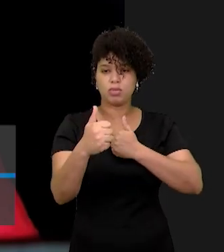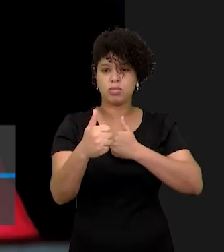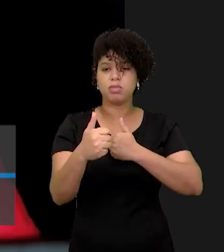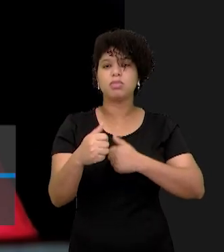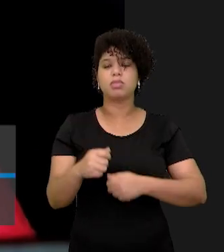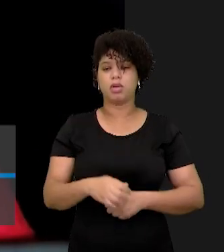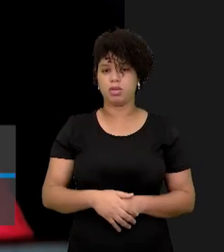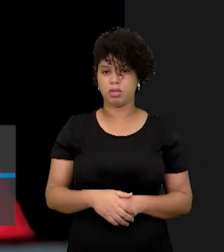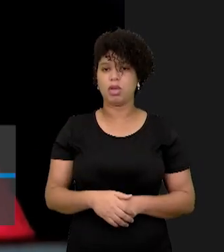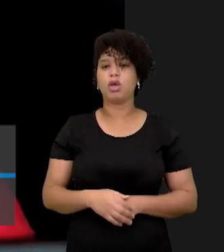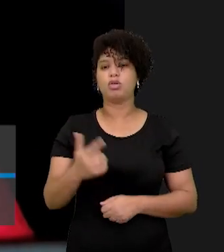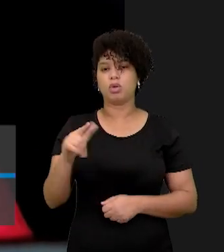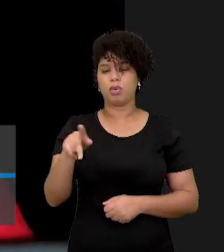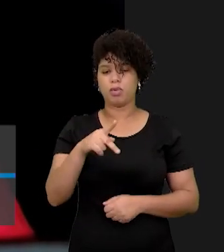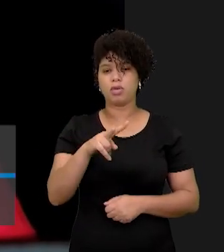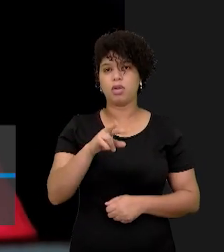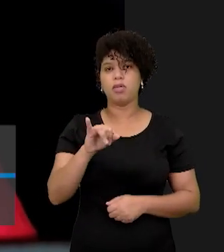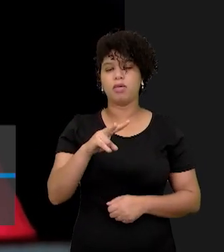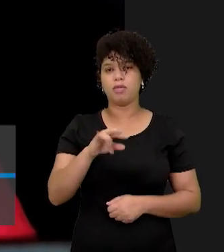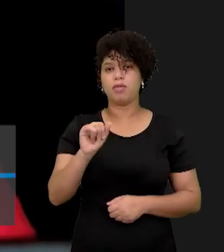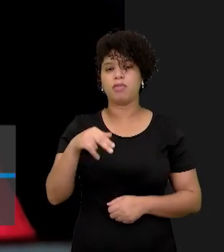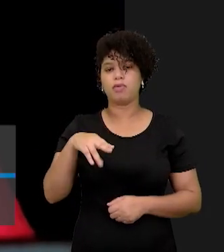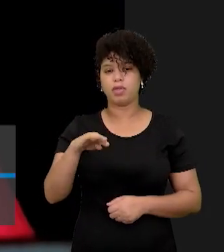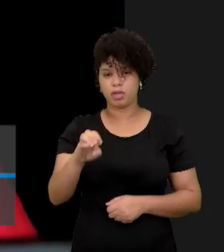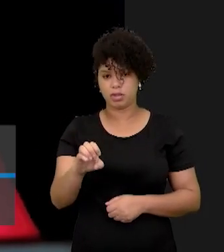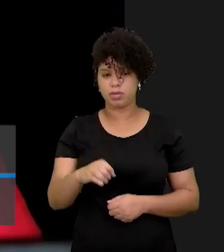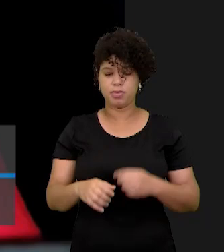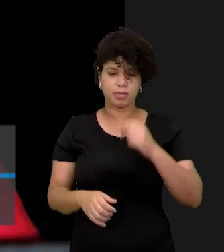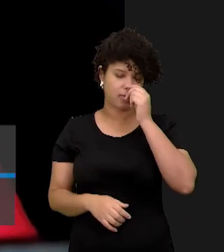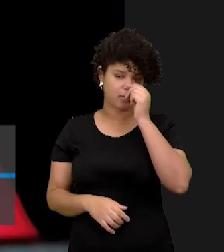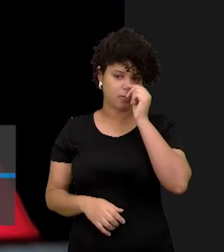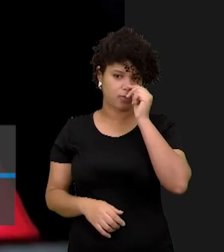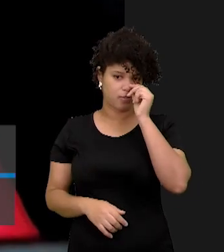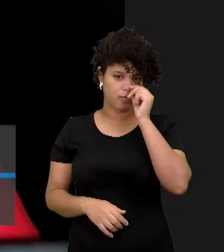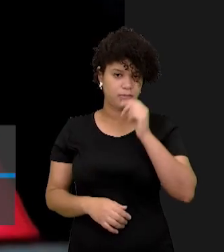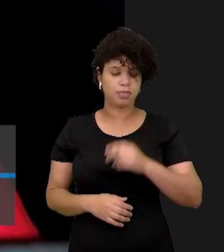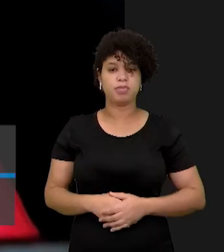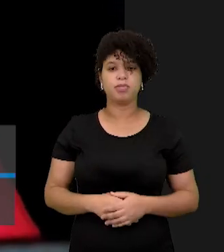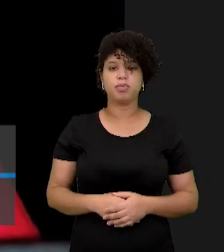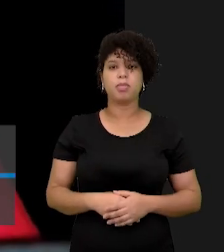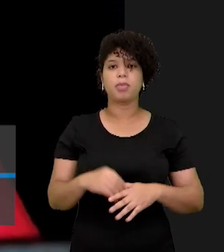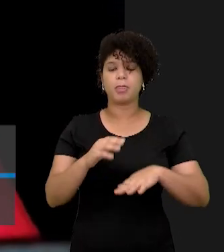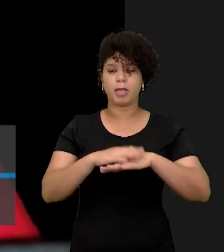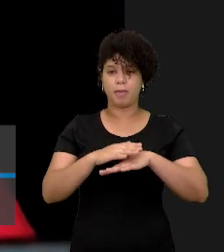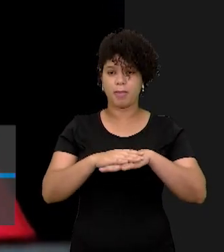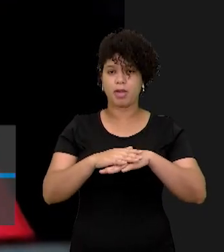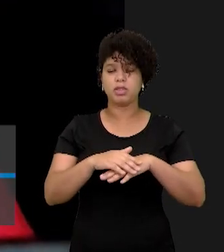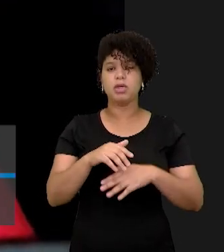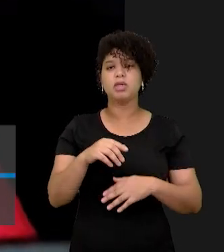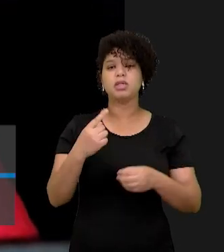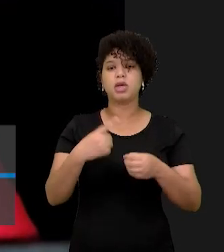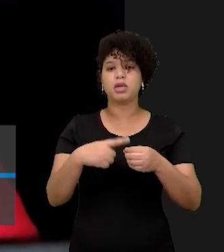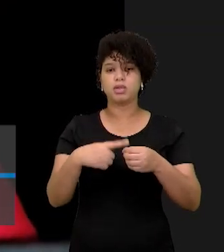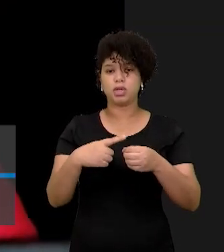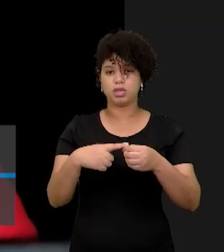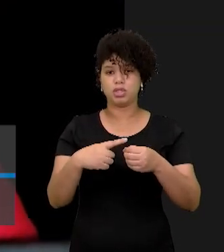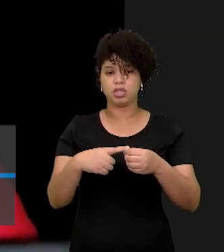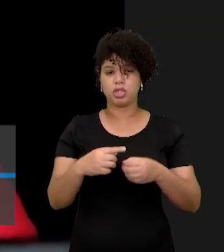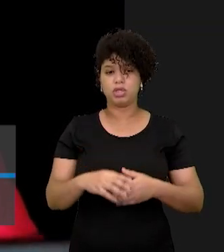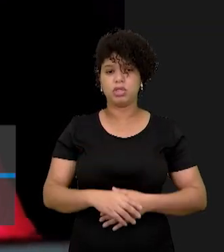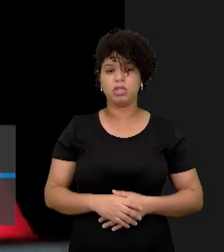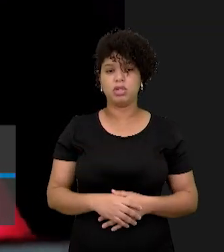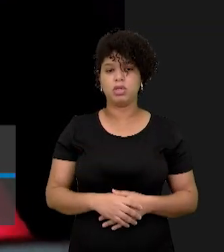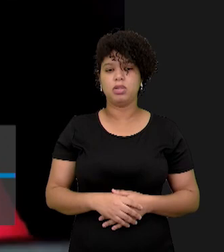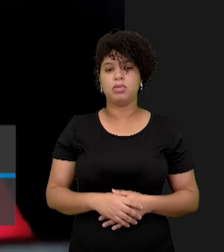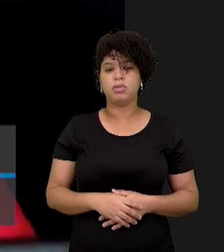próximo. Novamente, a Pro Viviane traz aí as respostas do Wellington e da Sofia, lá da cidade